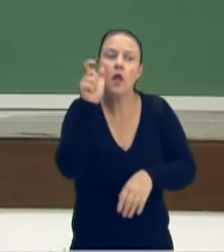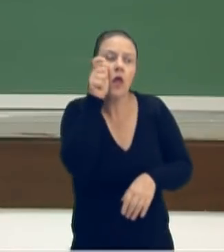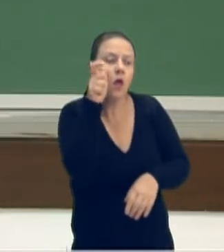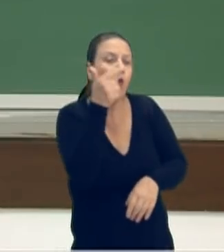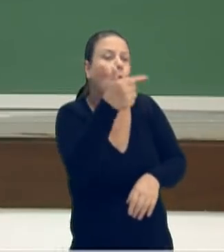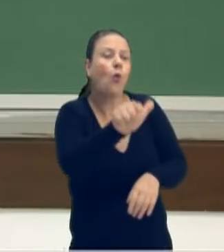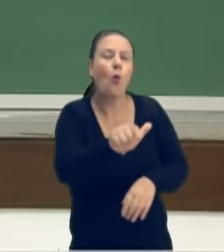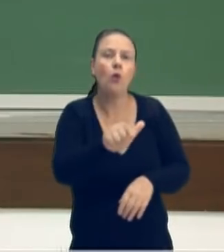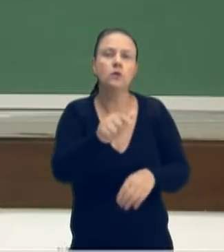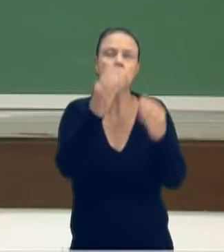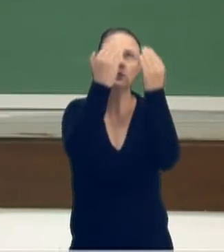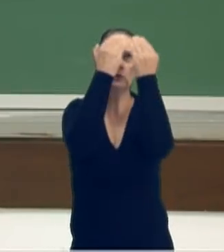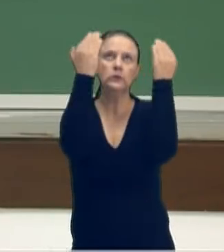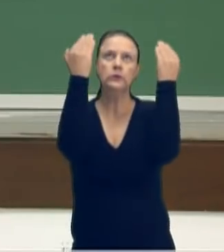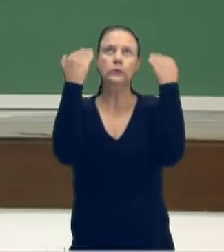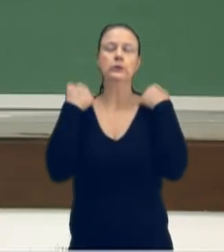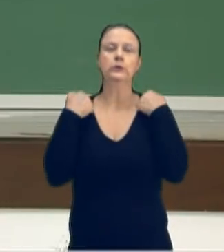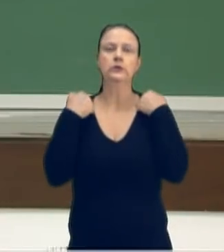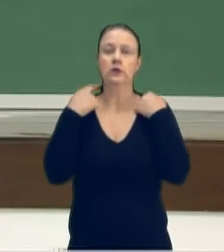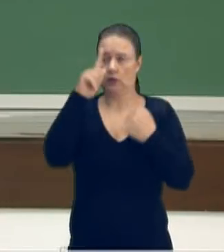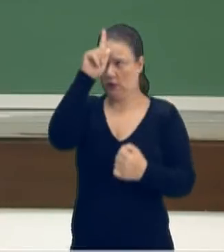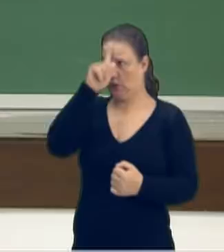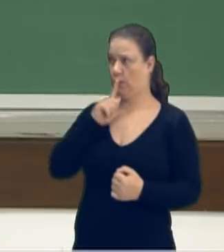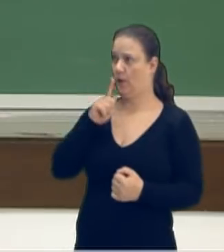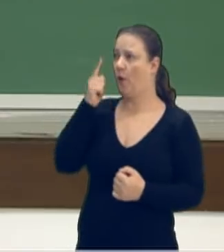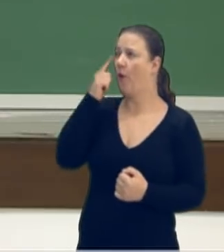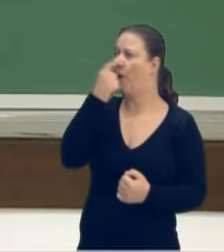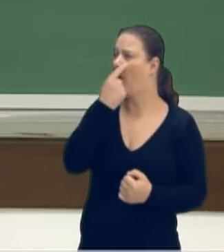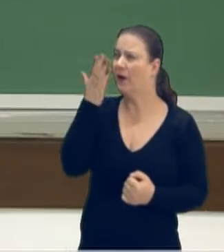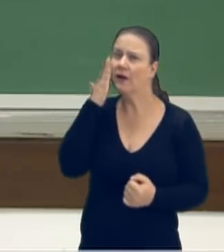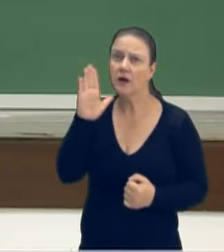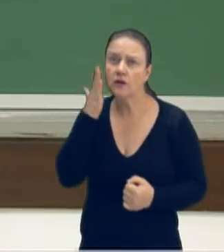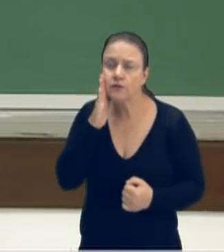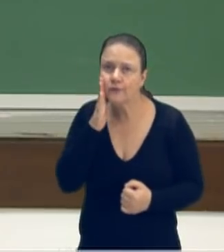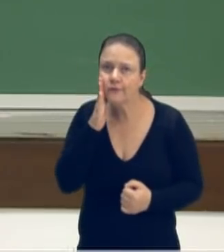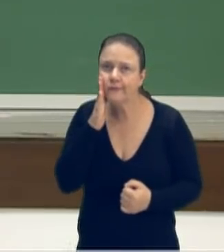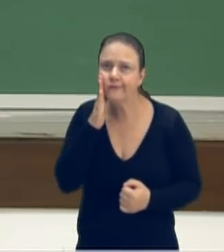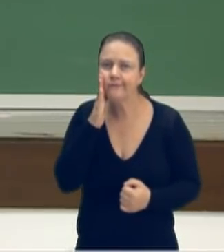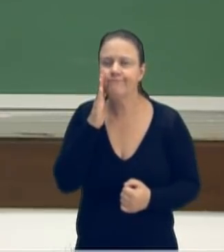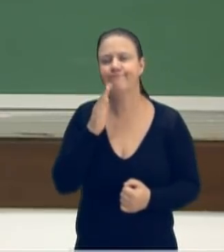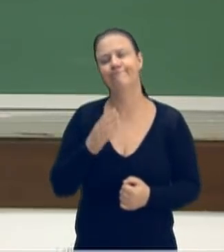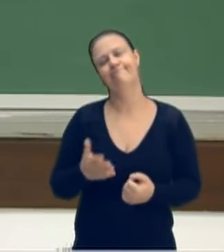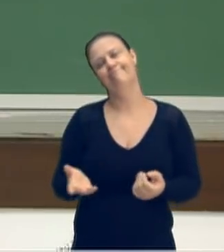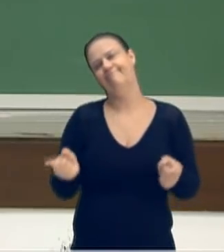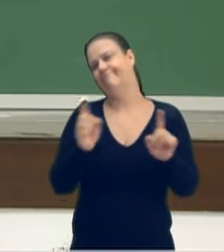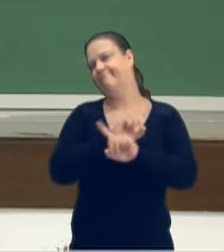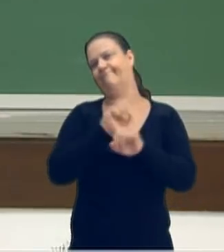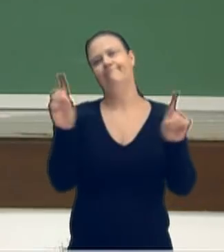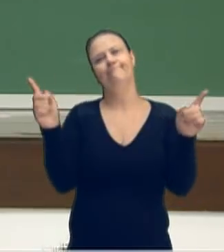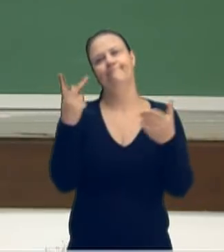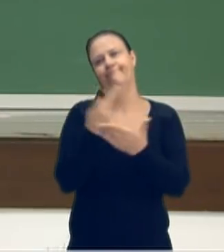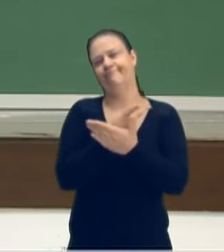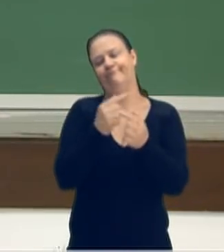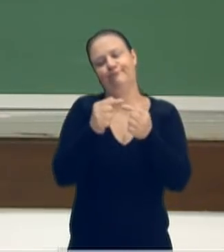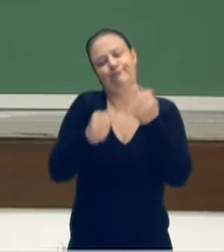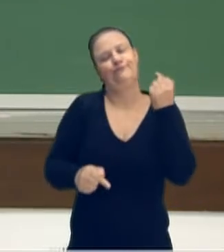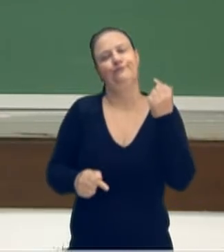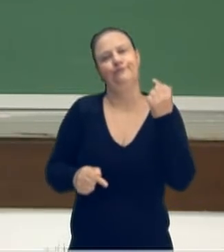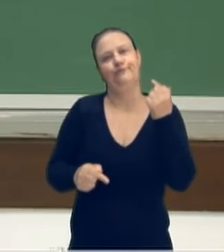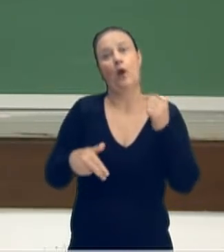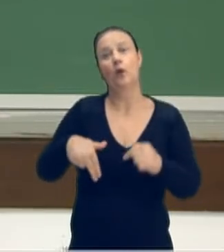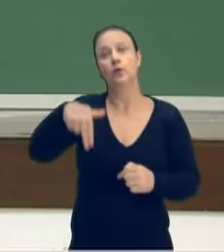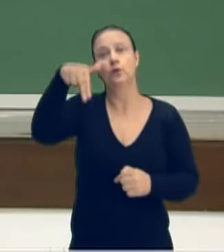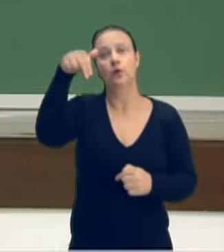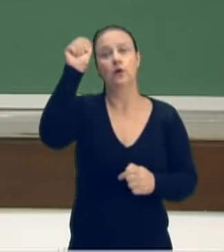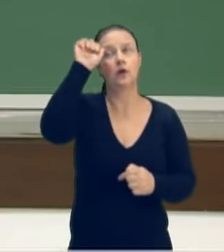era da Cleópatra. Ela era loira, olhos azuis. Não, nós estamos falando do norte da África,